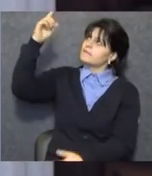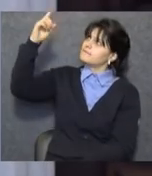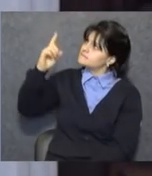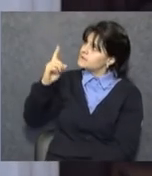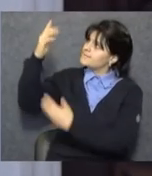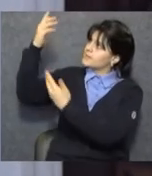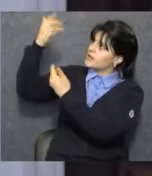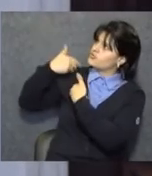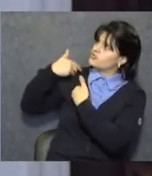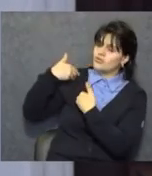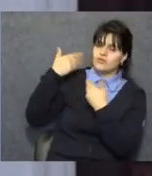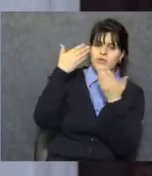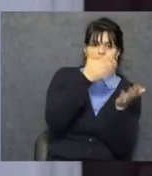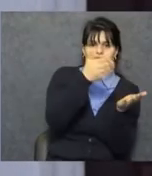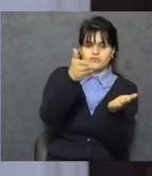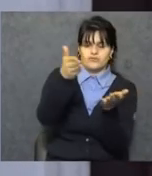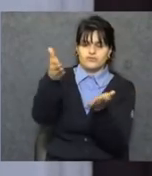vinde em nosso